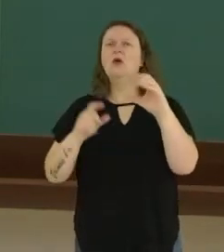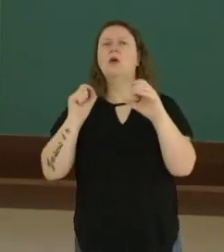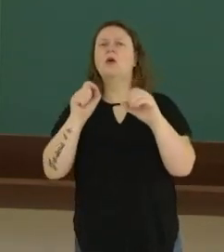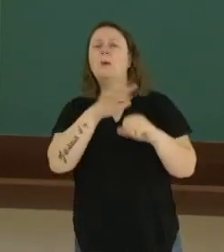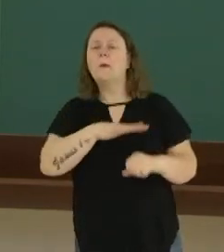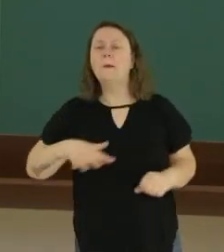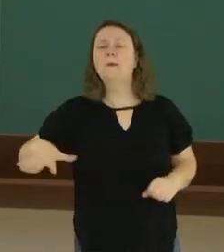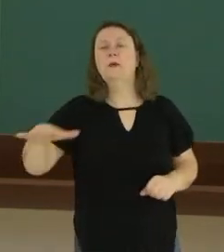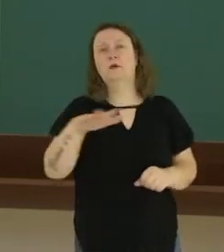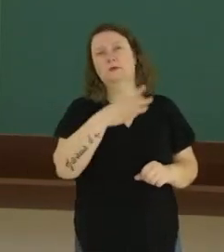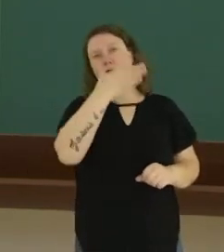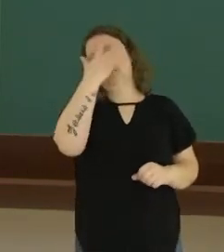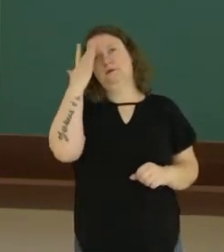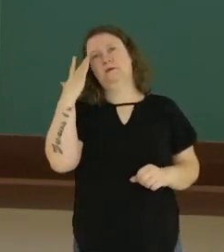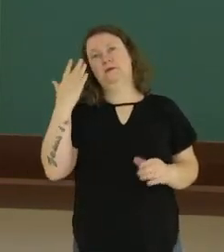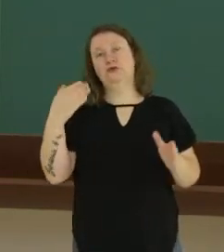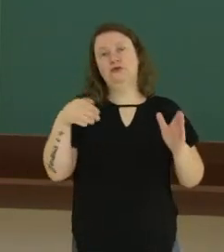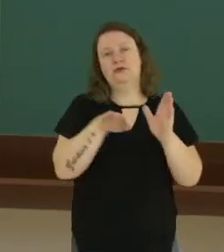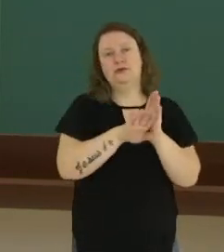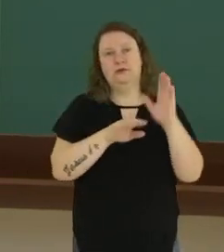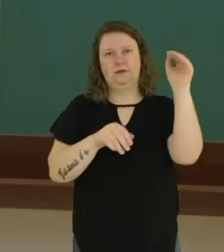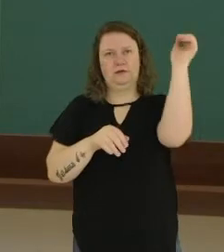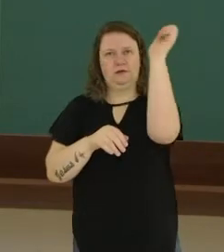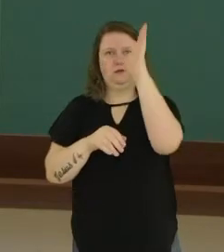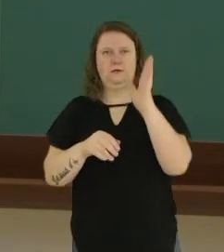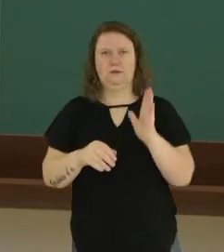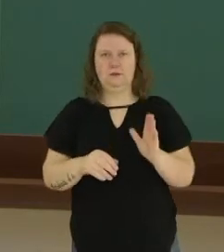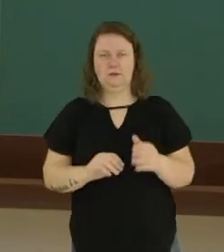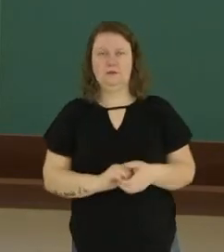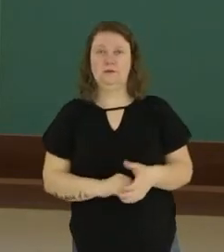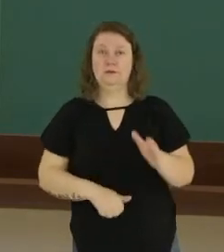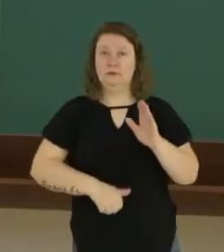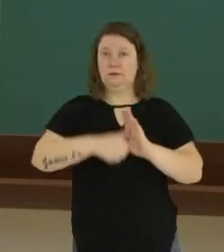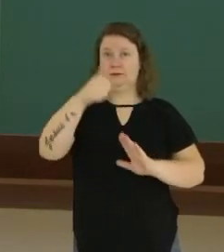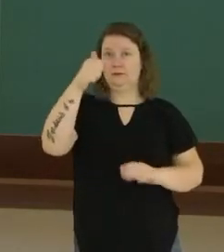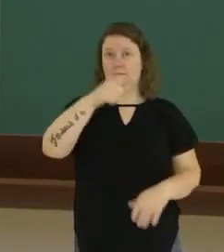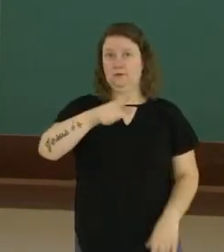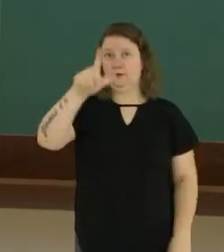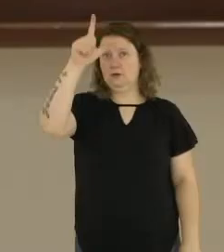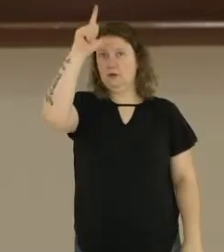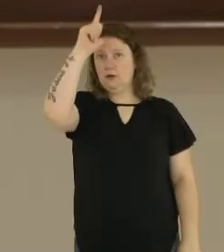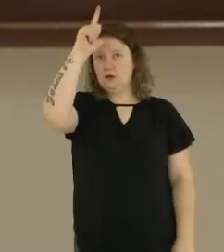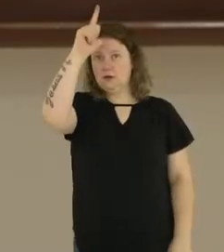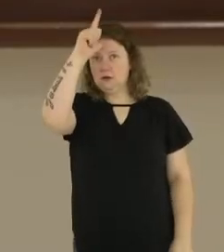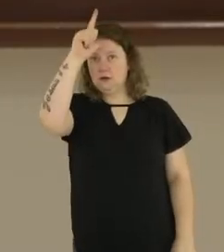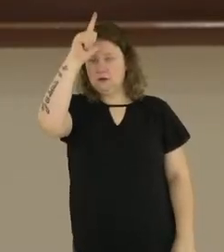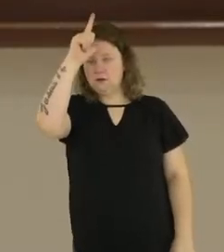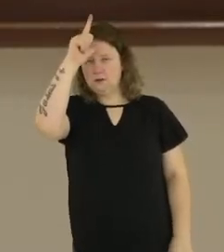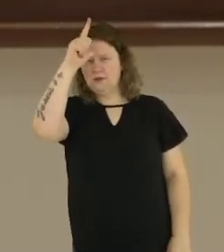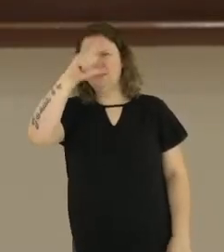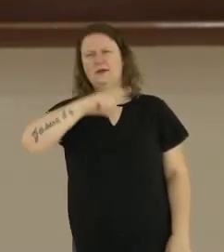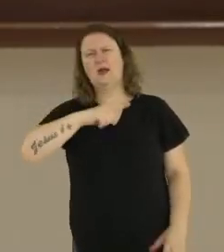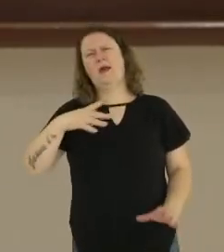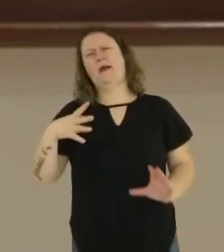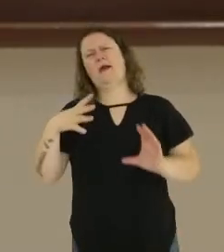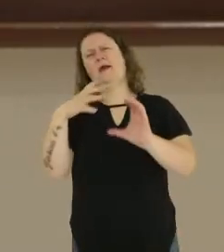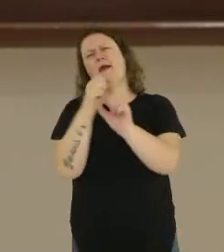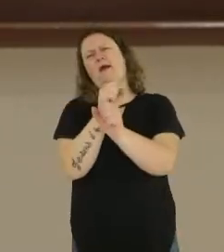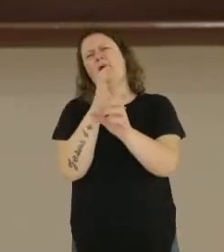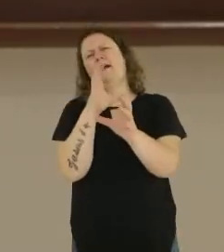maioria de imigrantes que vieram para cá. Primeiro que a gente vai falar são os alemães. Bom, um número muito grande de